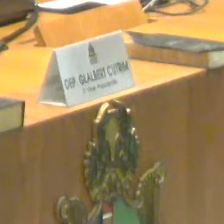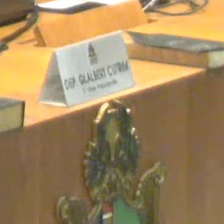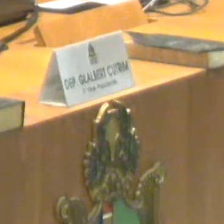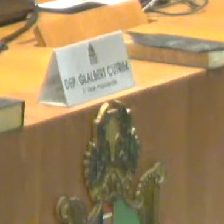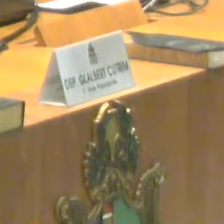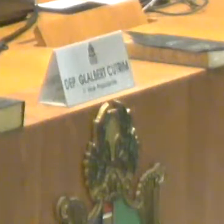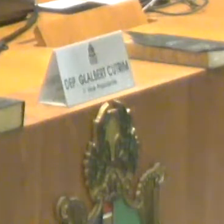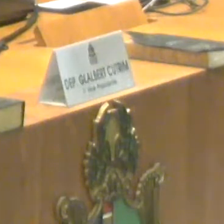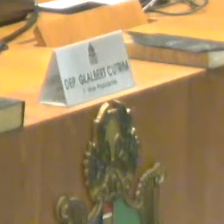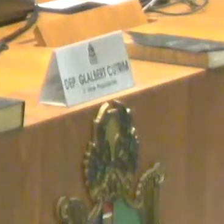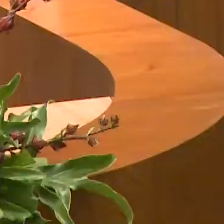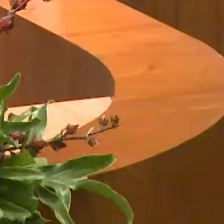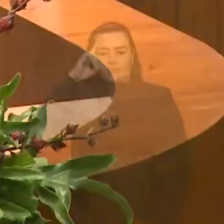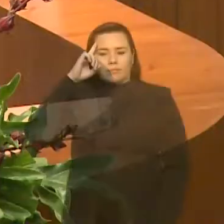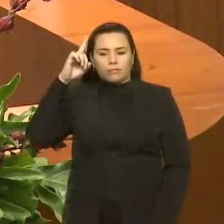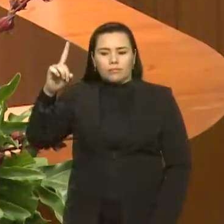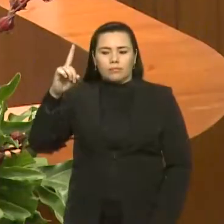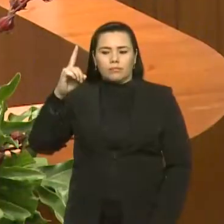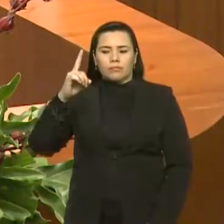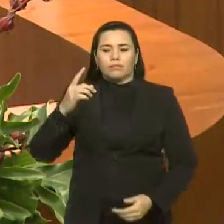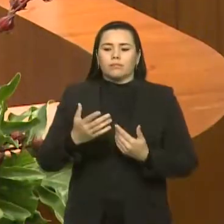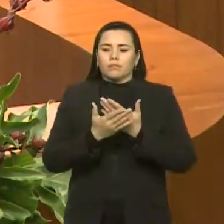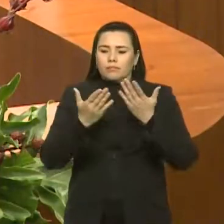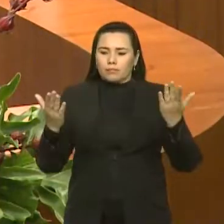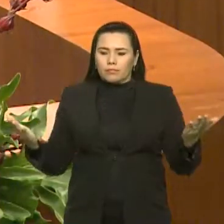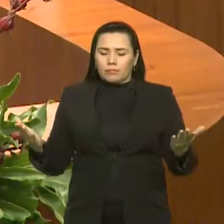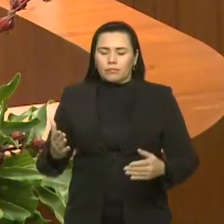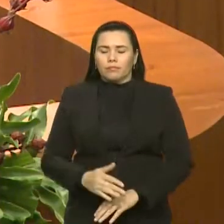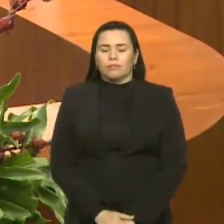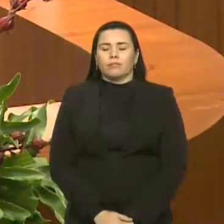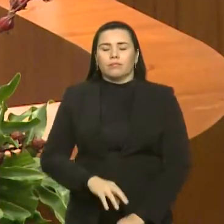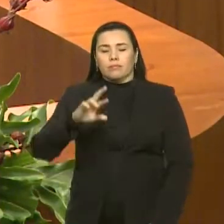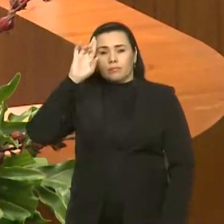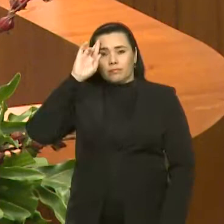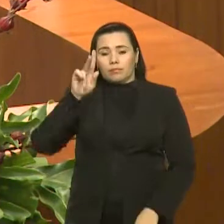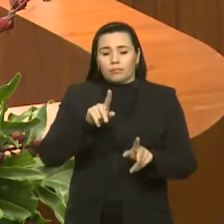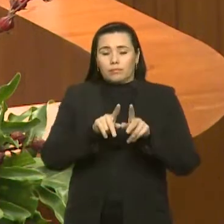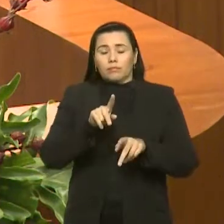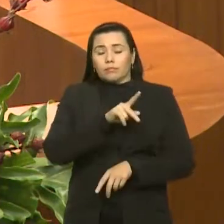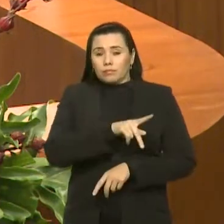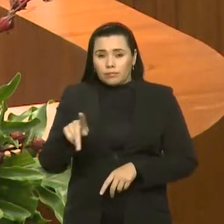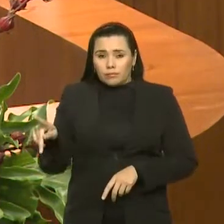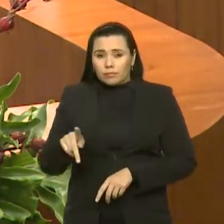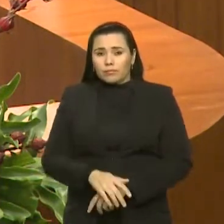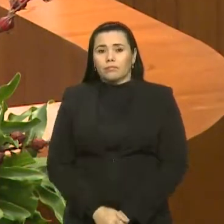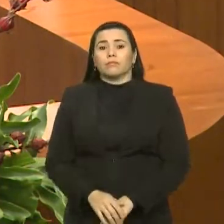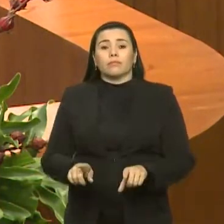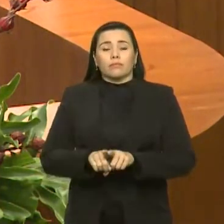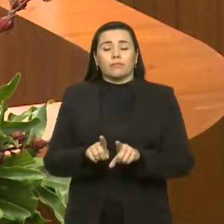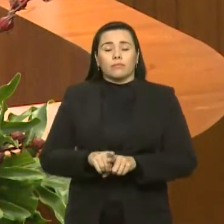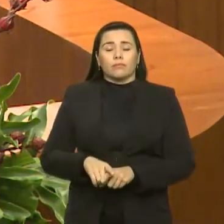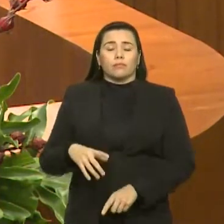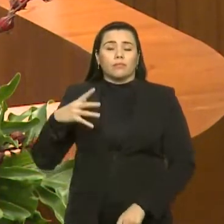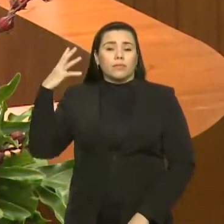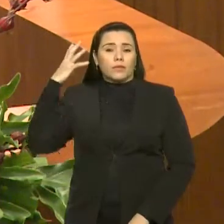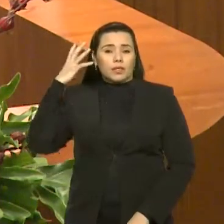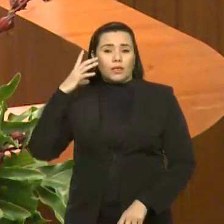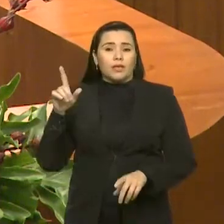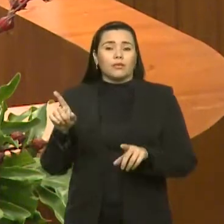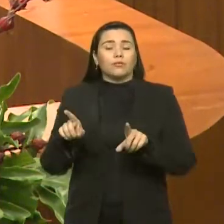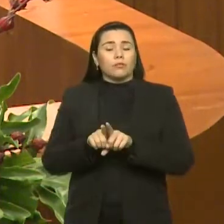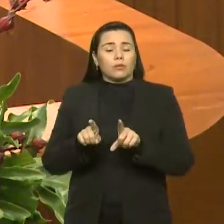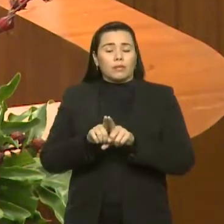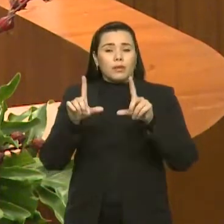Bom dia a todos, aos colegas, senhor presidente, à rádio e TV Assembleia, todos que estão